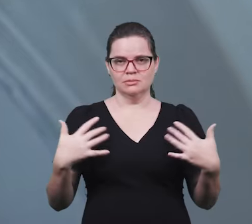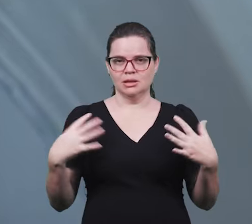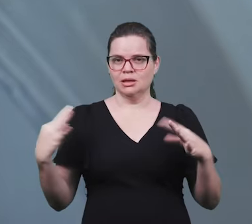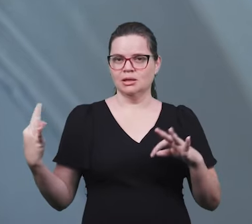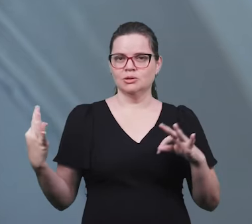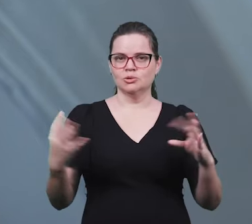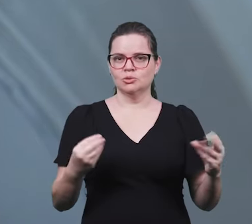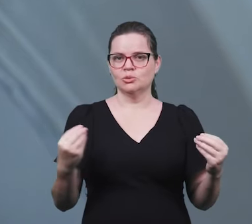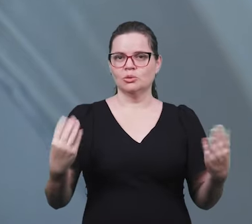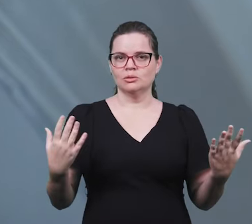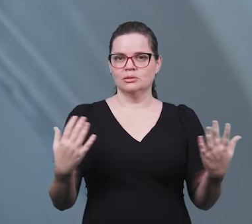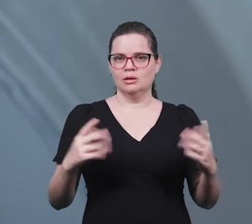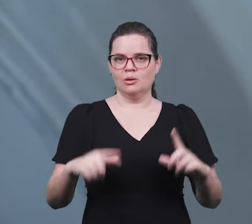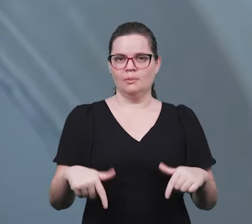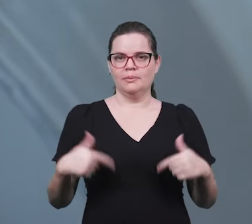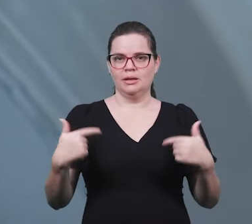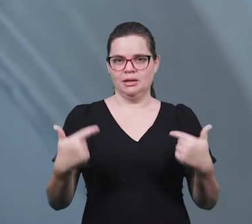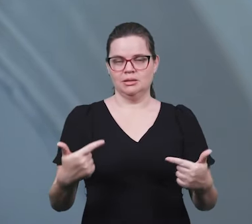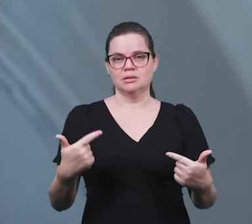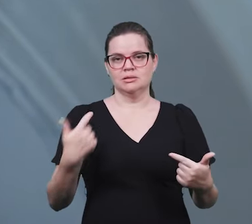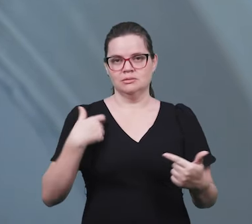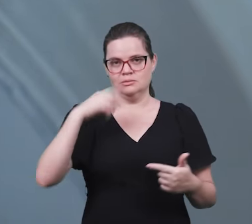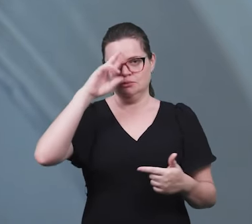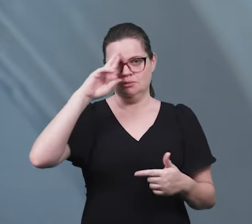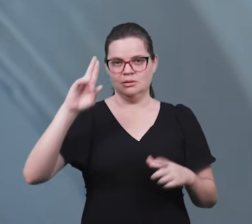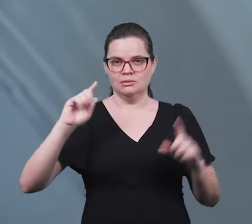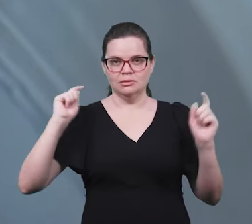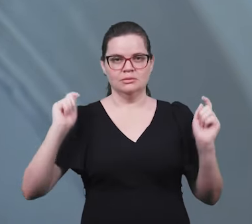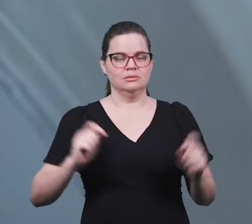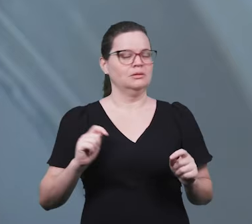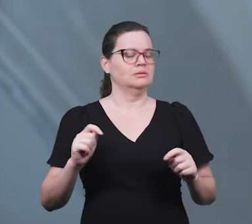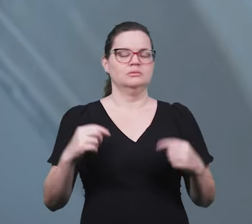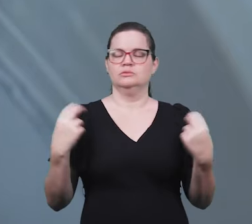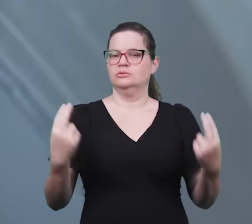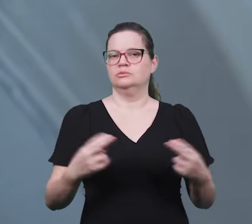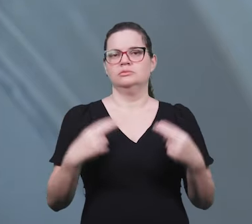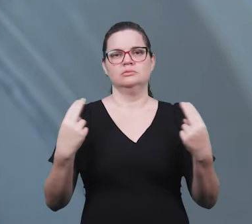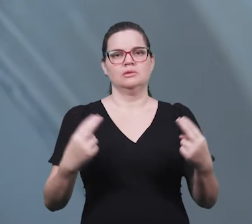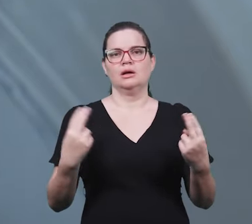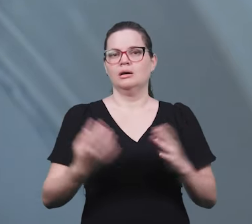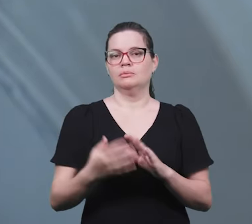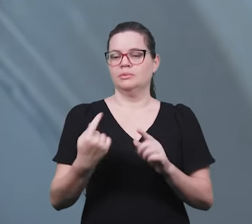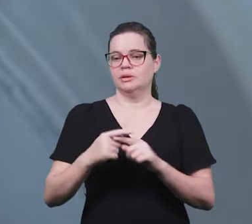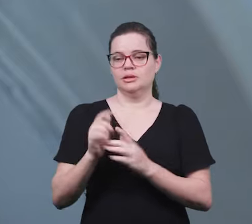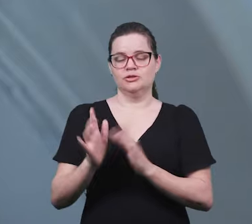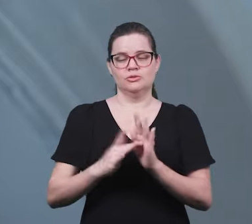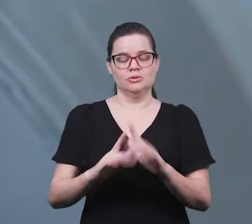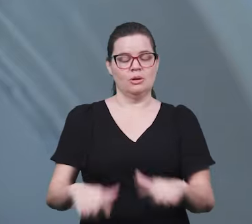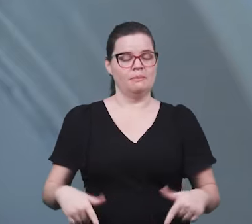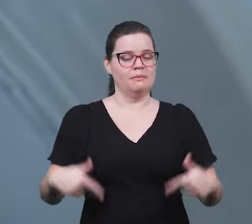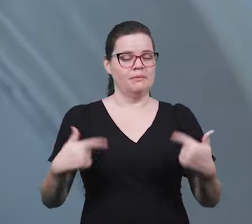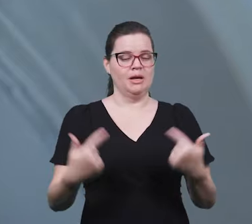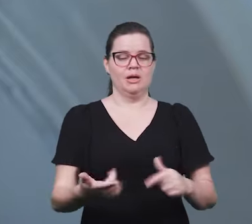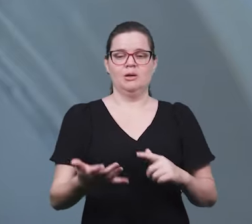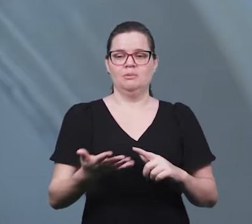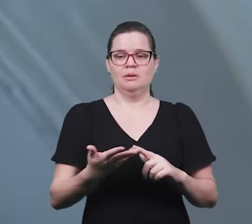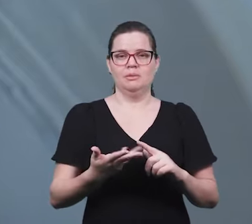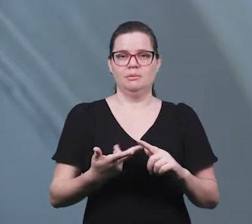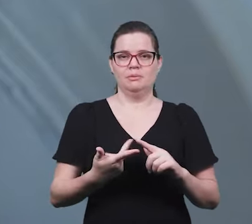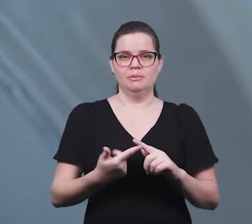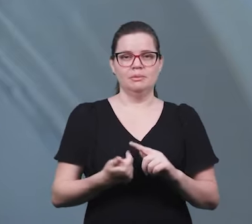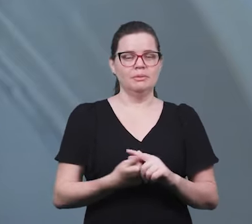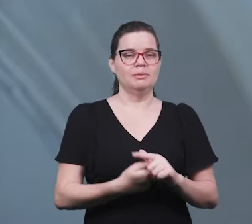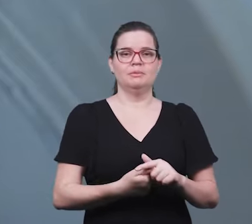Senhor operou. O que isso quer dizer? Isso quer dizer que Jesus não operou apenas lá. Jesus está operando hoje